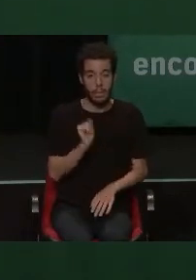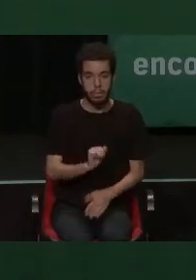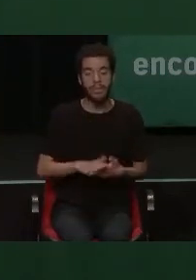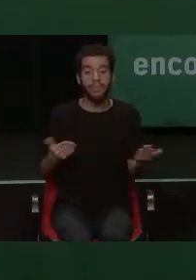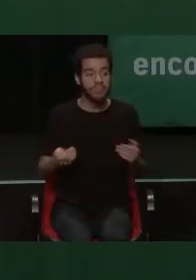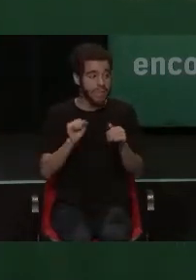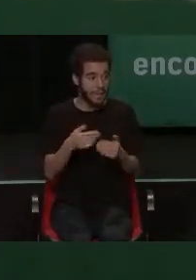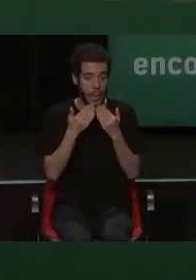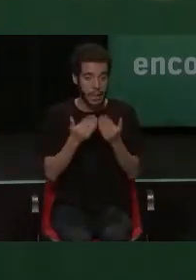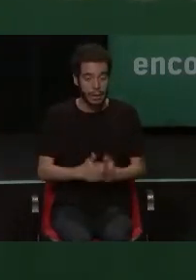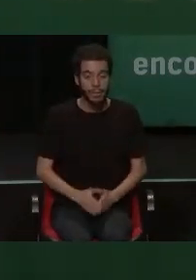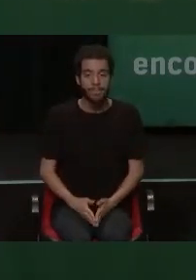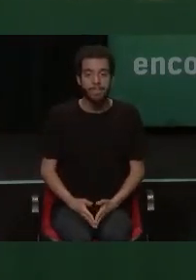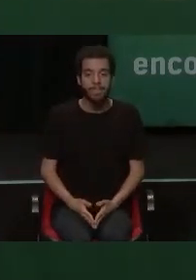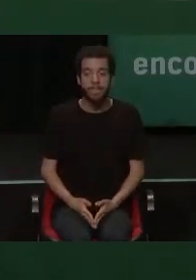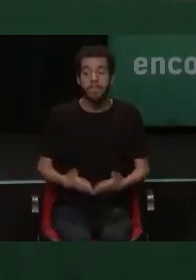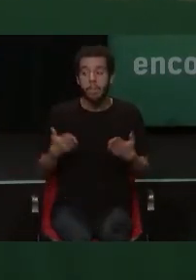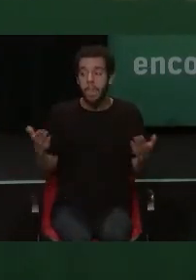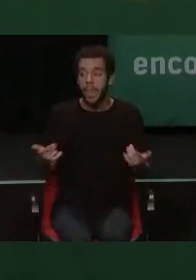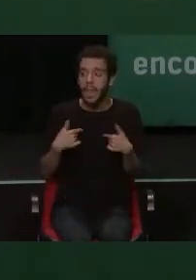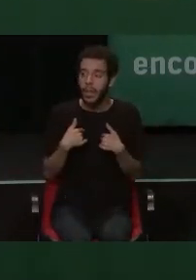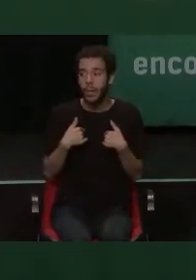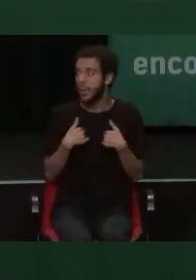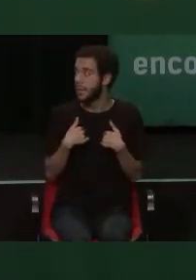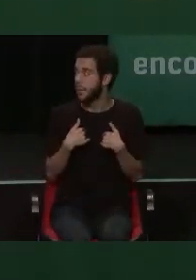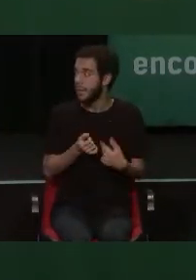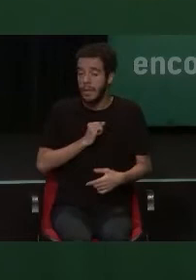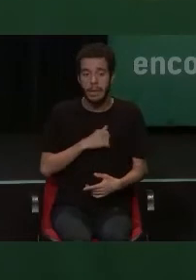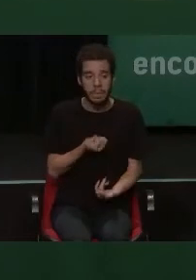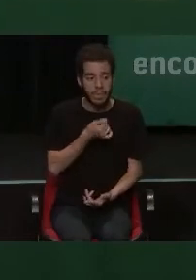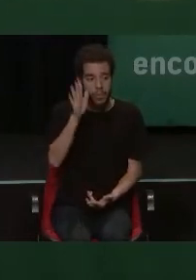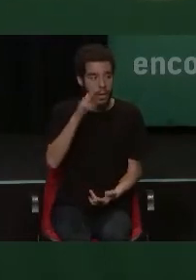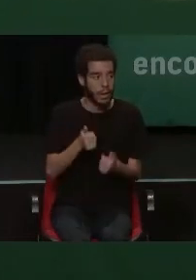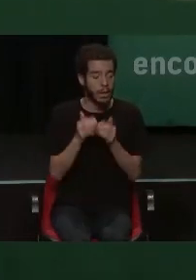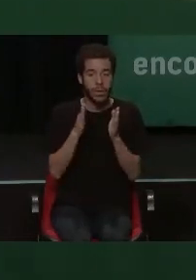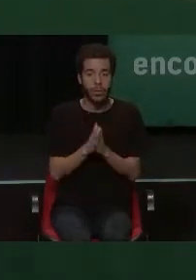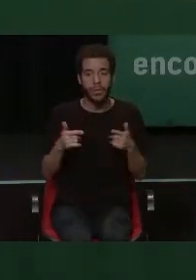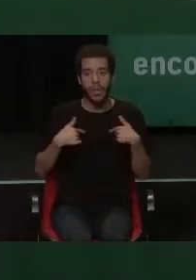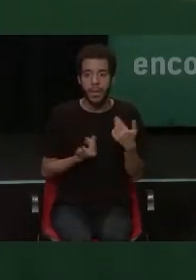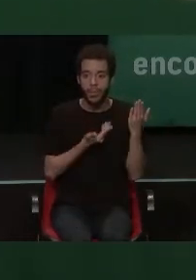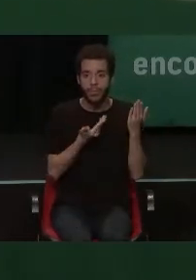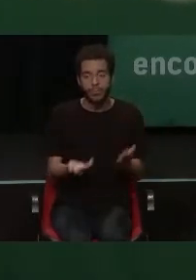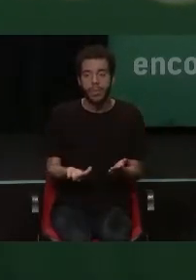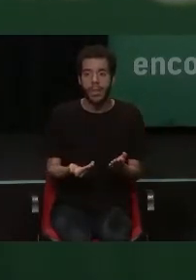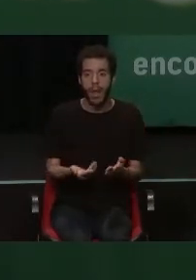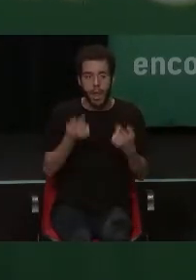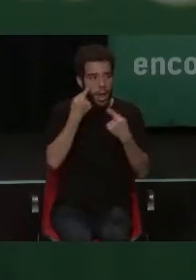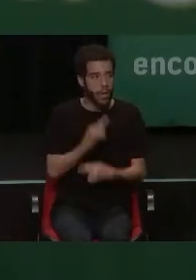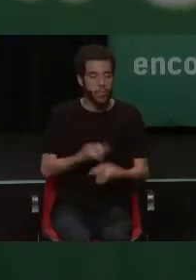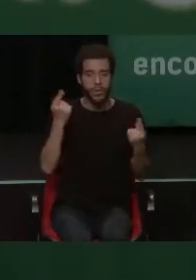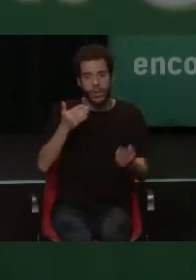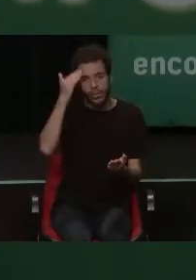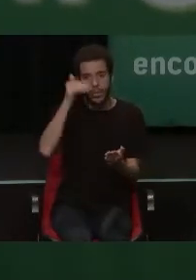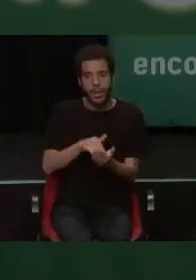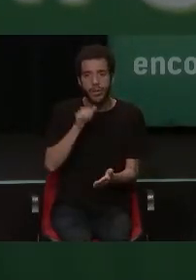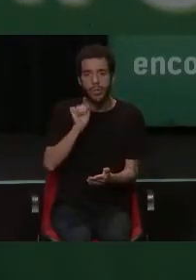obrigado. E pronto, boa tarde a todos. Pronto, vou aqui apresentar alguns resultados